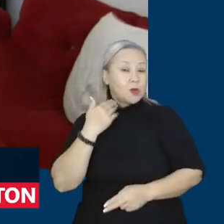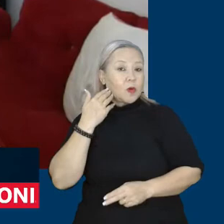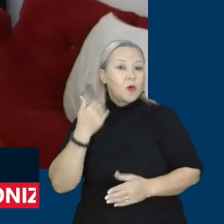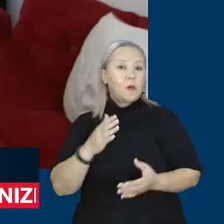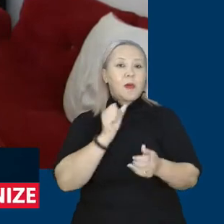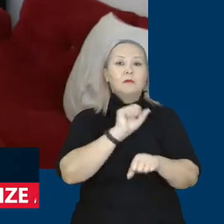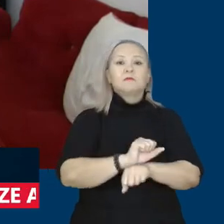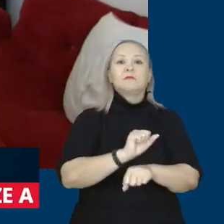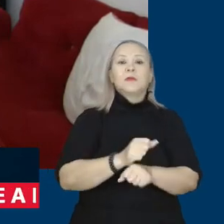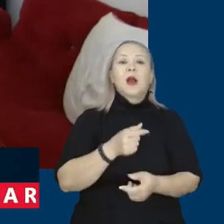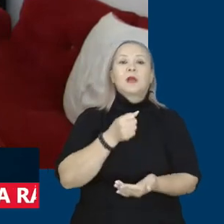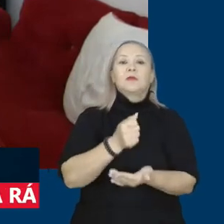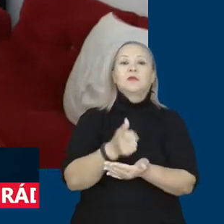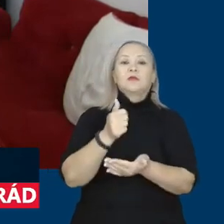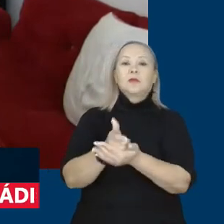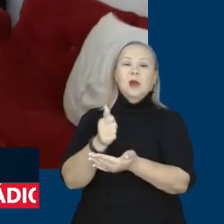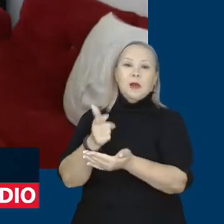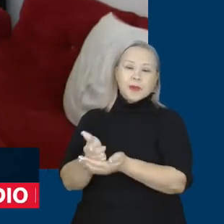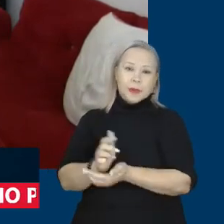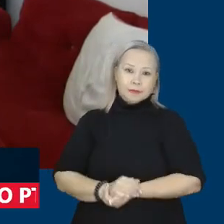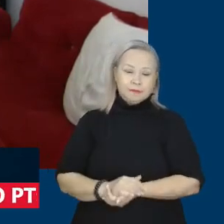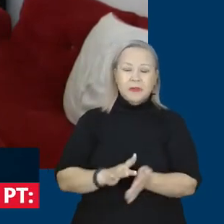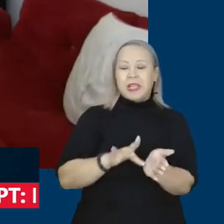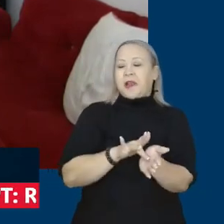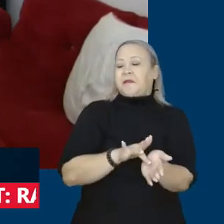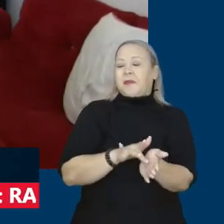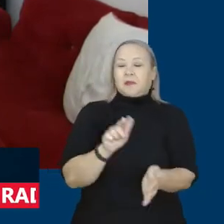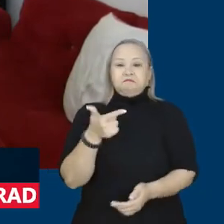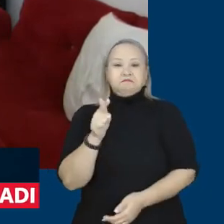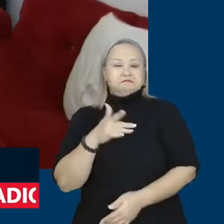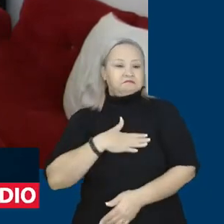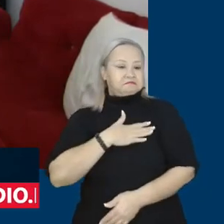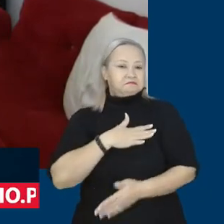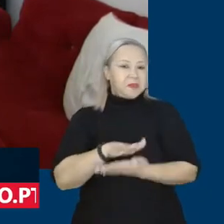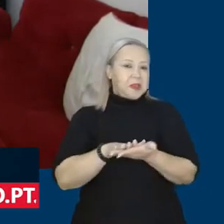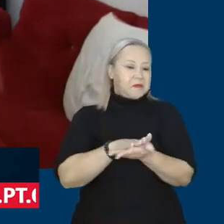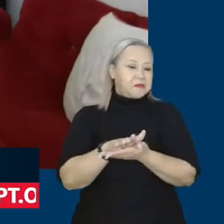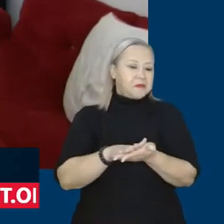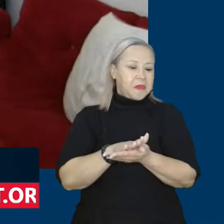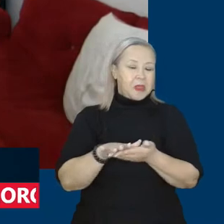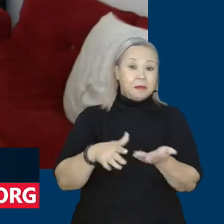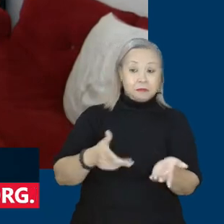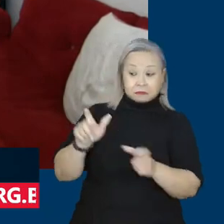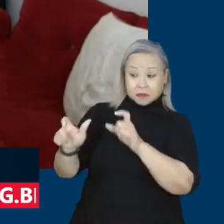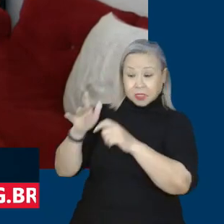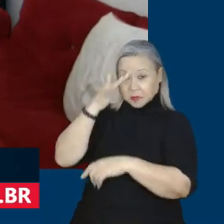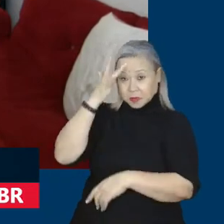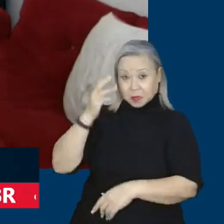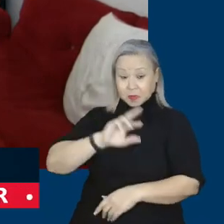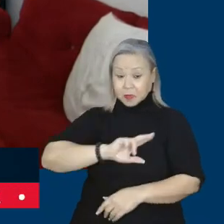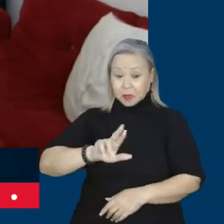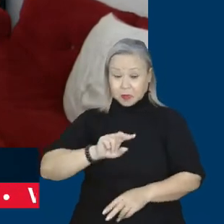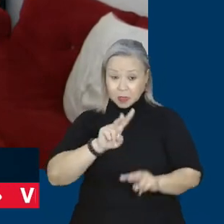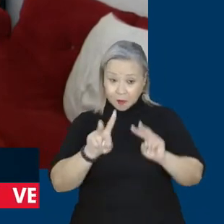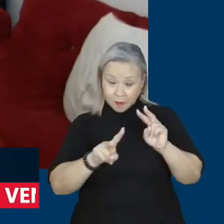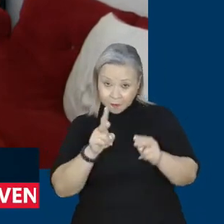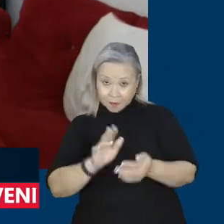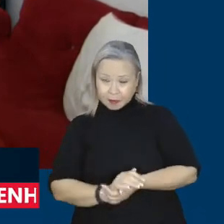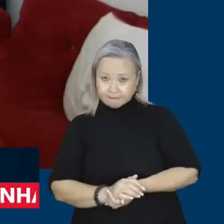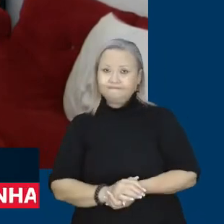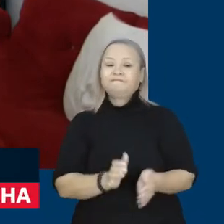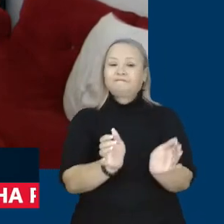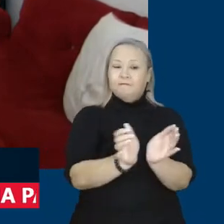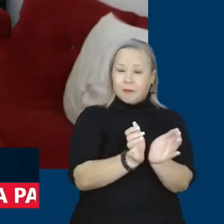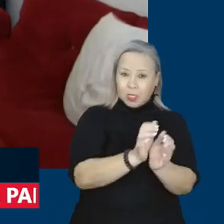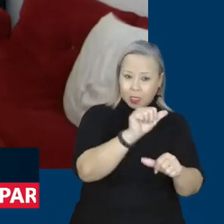suspendeu os pagamentos e como ele falou fingiu que não ouve nada e que ninguém viu mas a equipe de transição viu não esqueceu